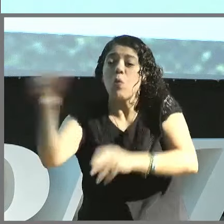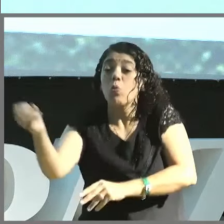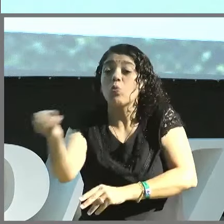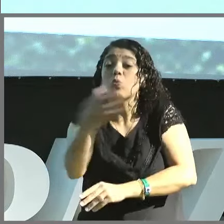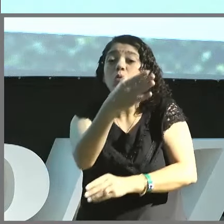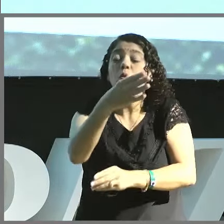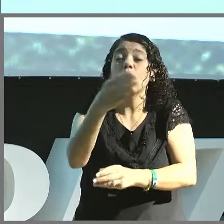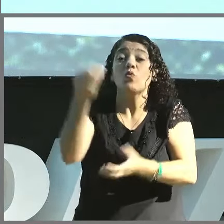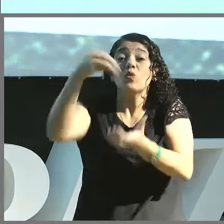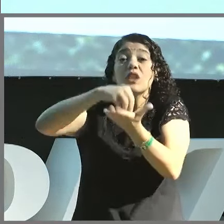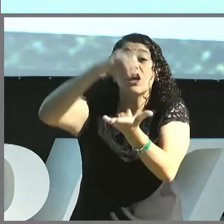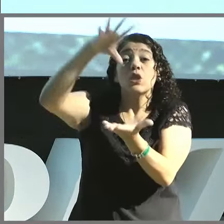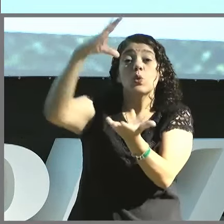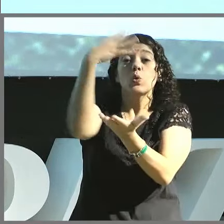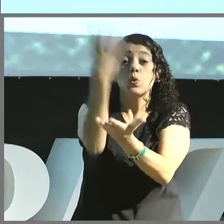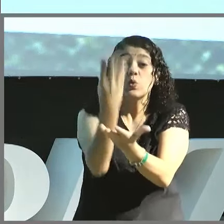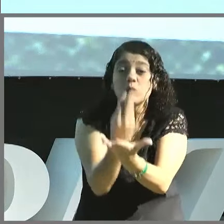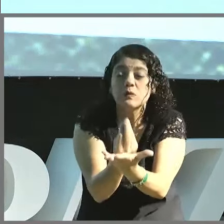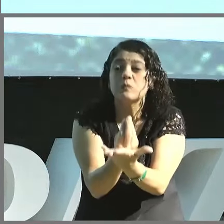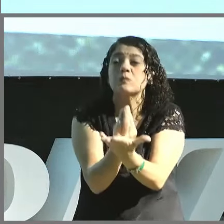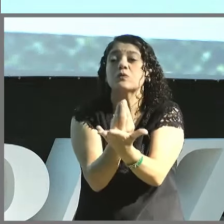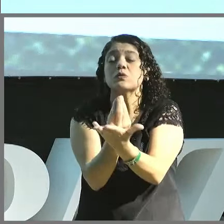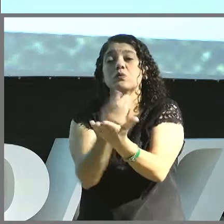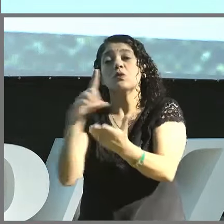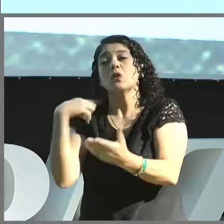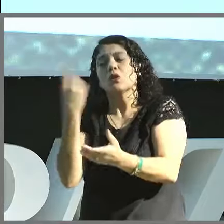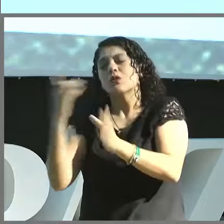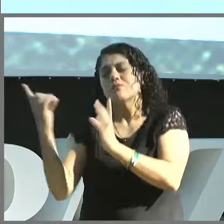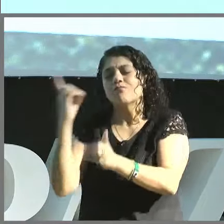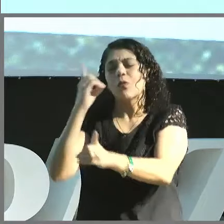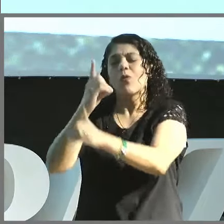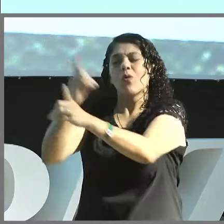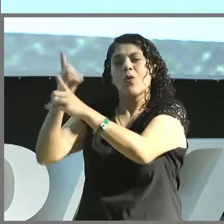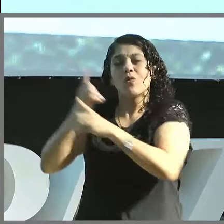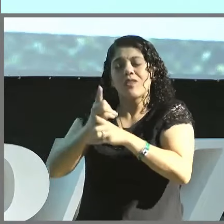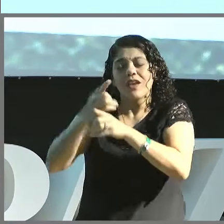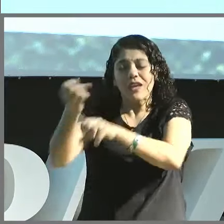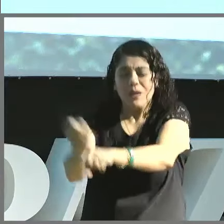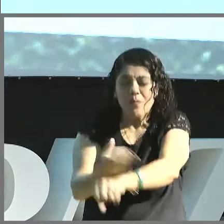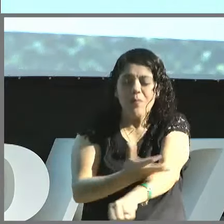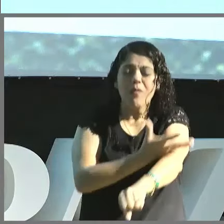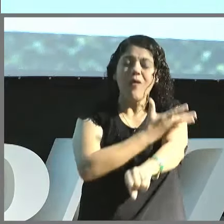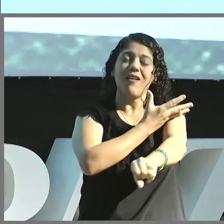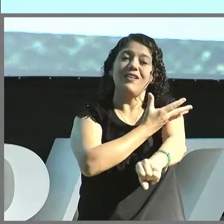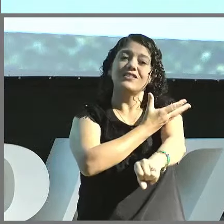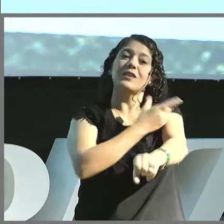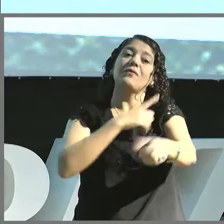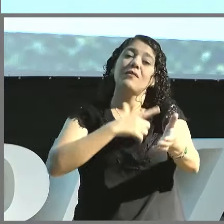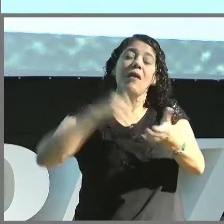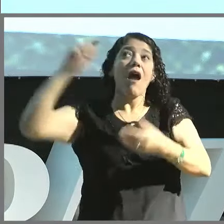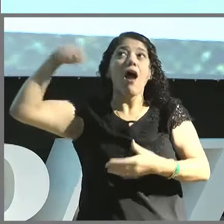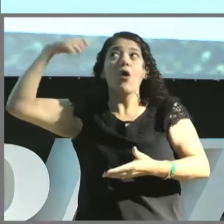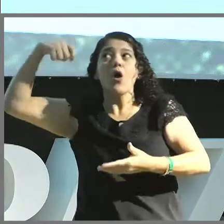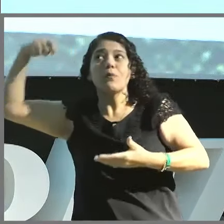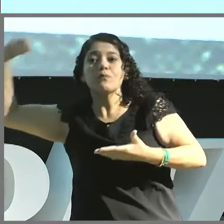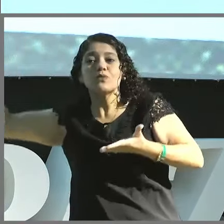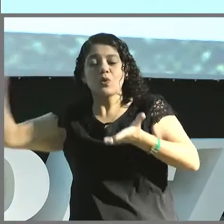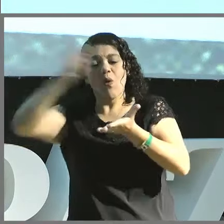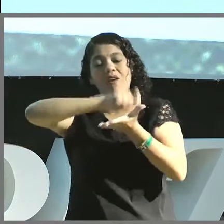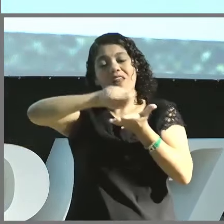do Espiritismo, que chega ao nosso encontro, e que poeticamente Tagore, através da psicografia, nos